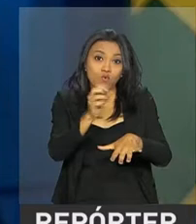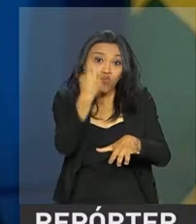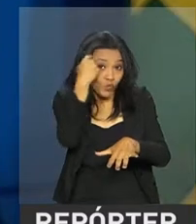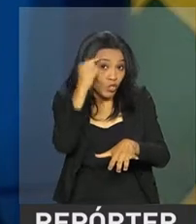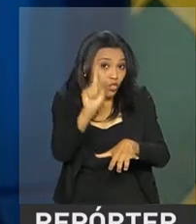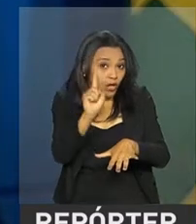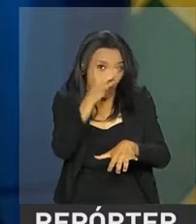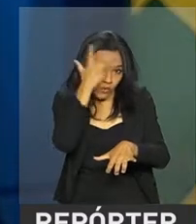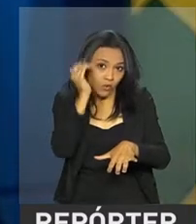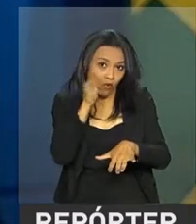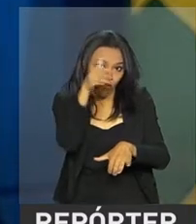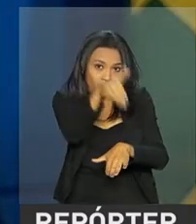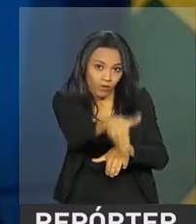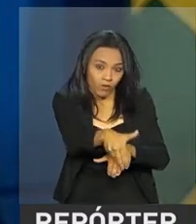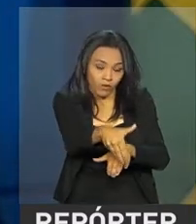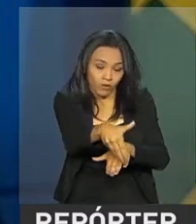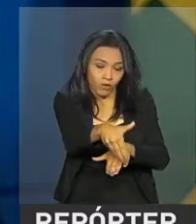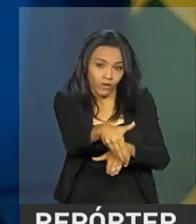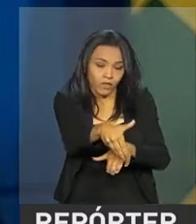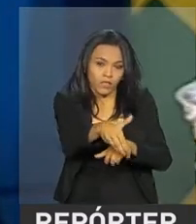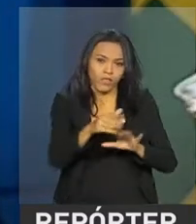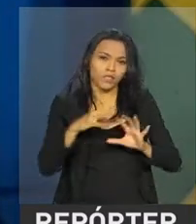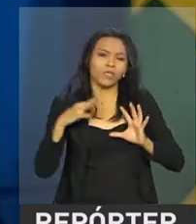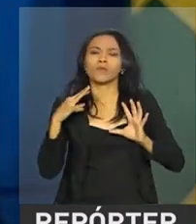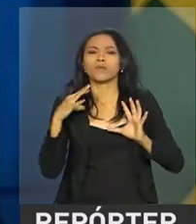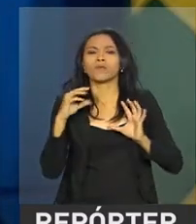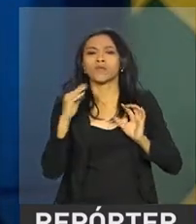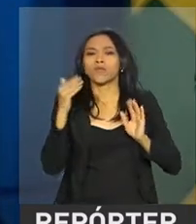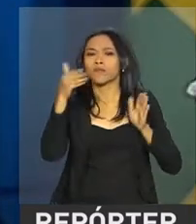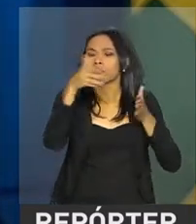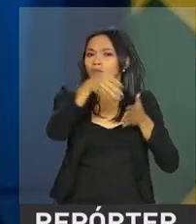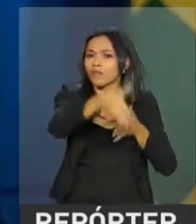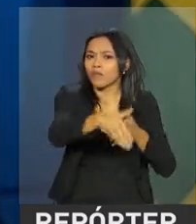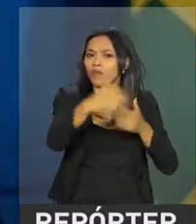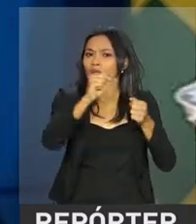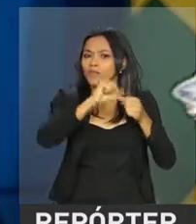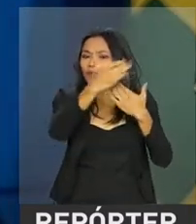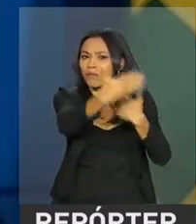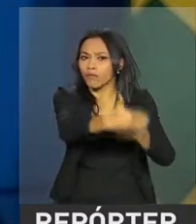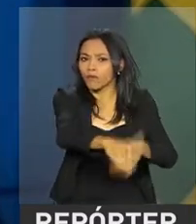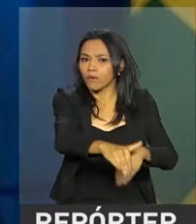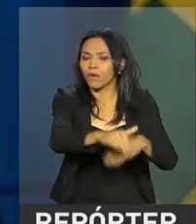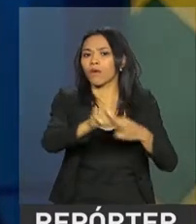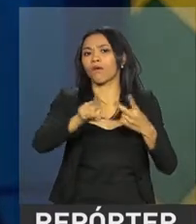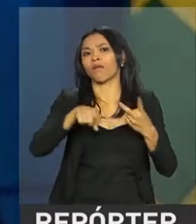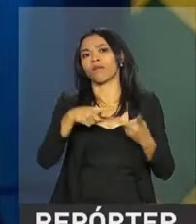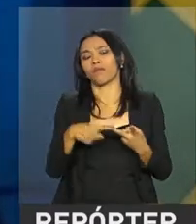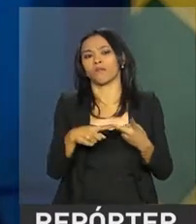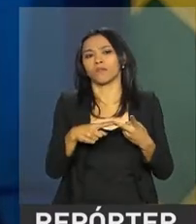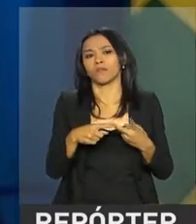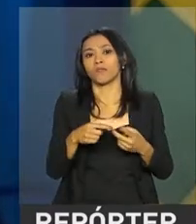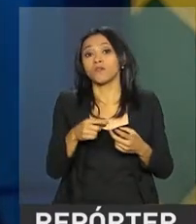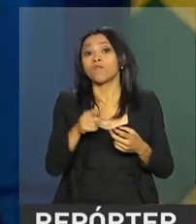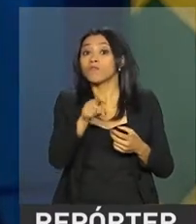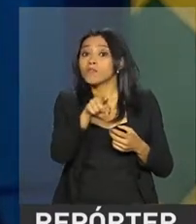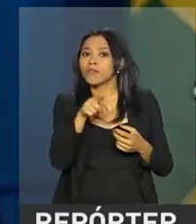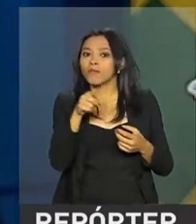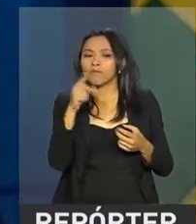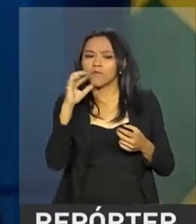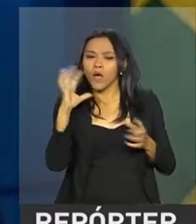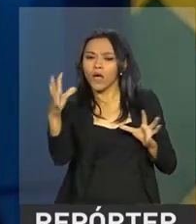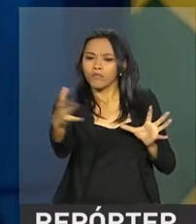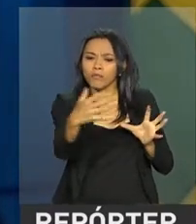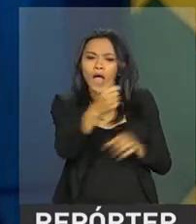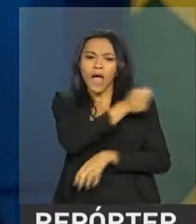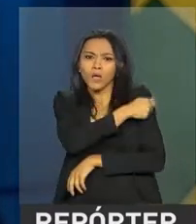dia. Você, ao final, você, de todo esse processo, inclusive incluindo a reaplicação, você pega todos os